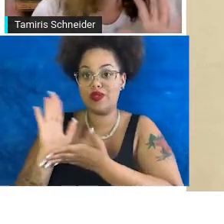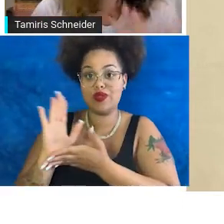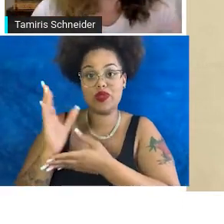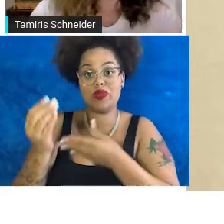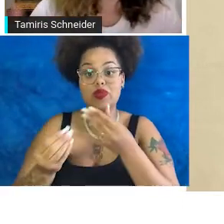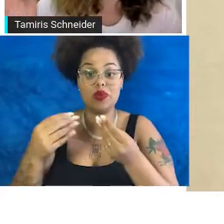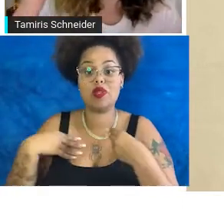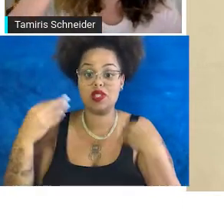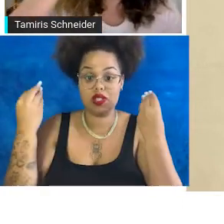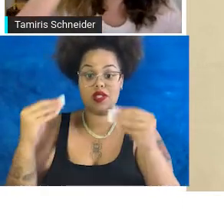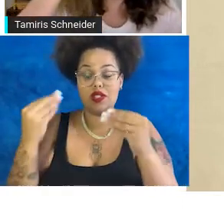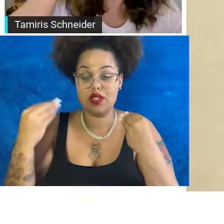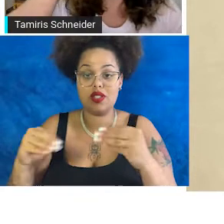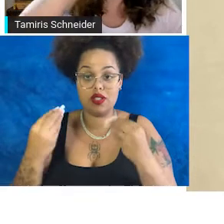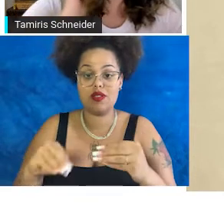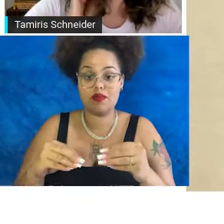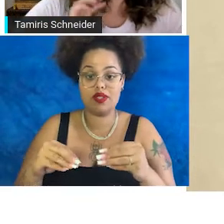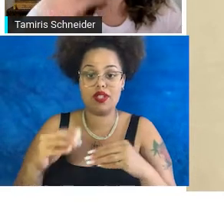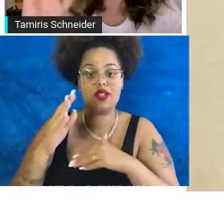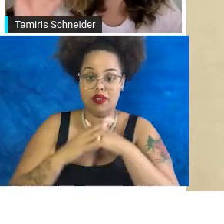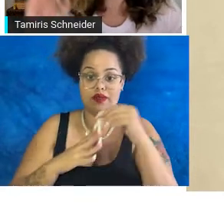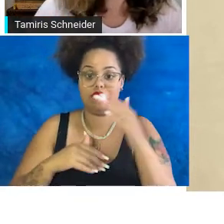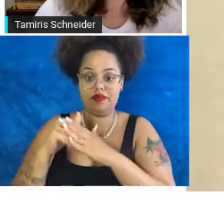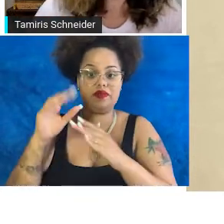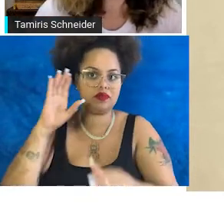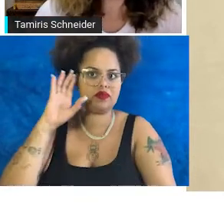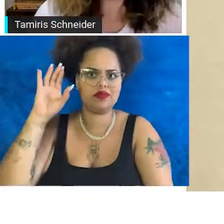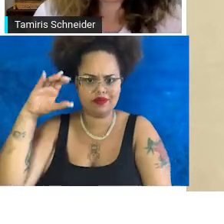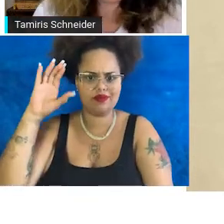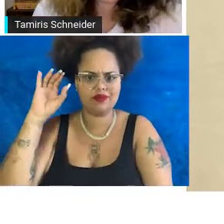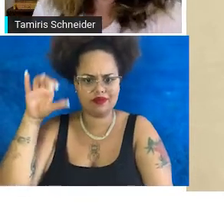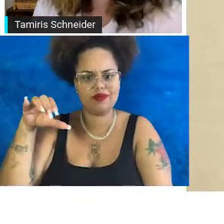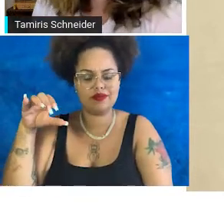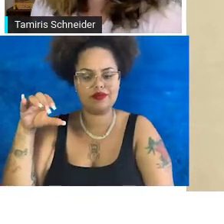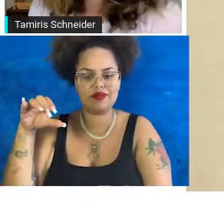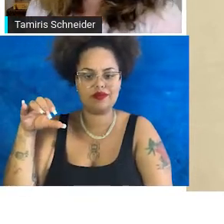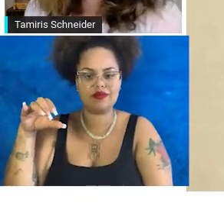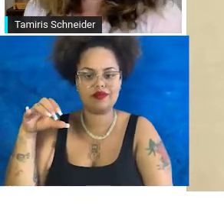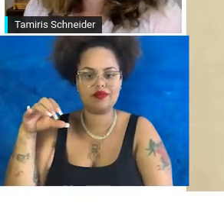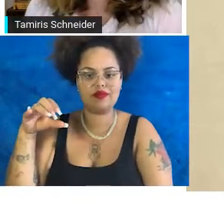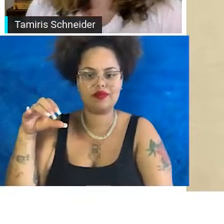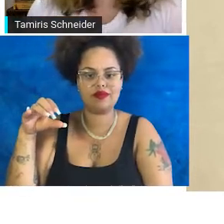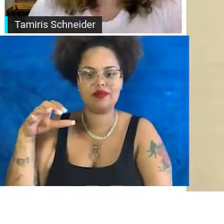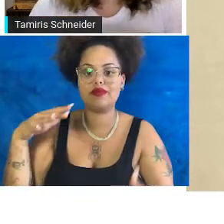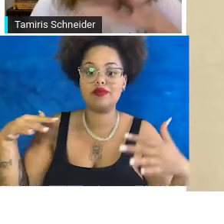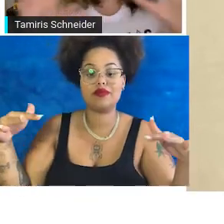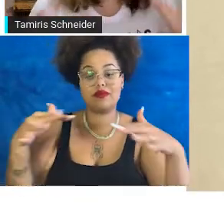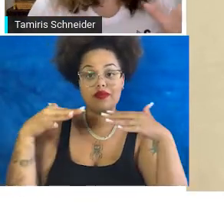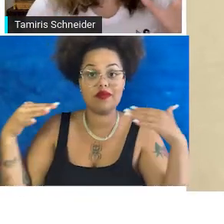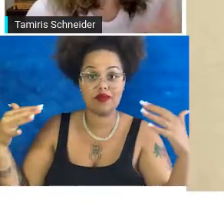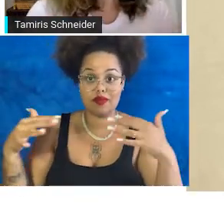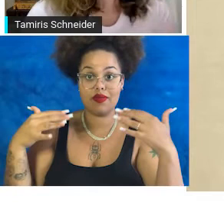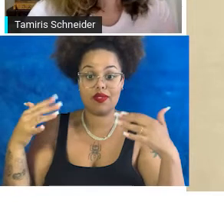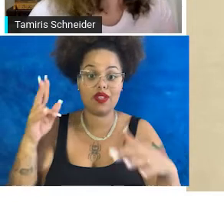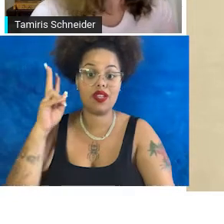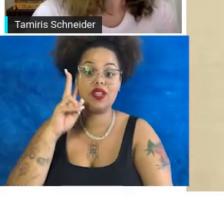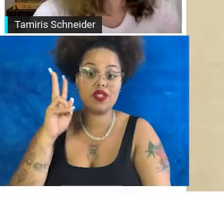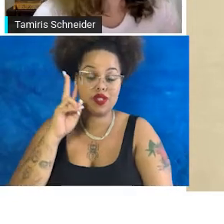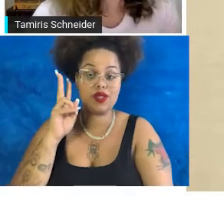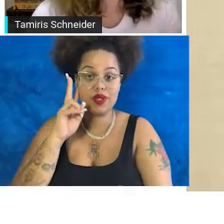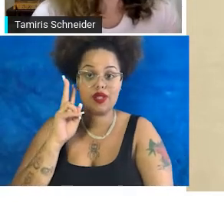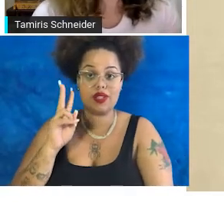e como é que a gente aplica na prática esses conceitos todos. Então, para ambientar a